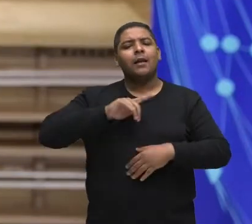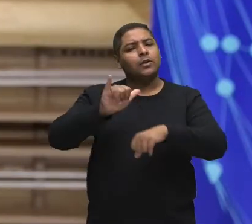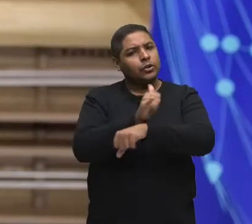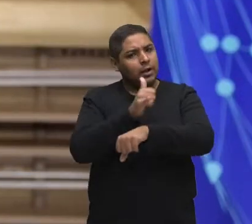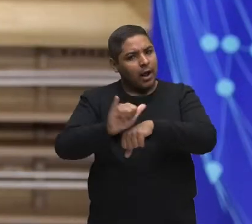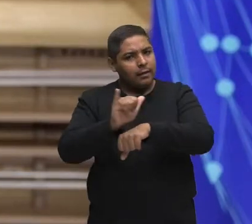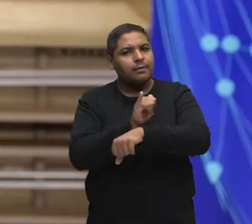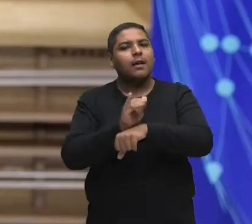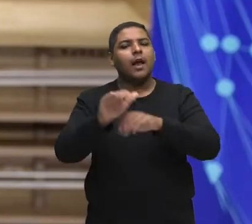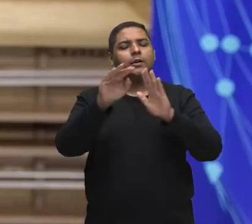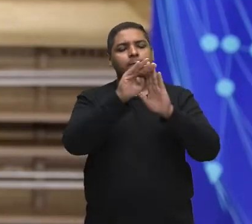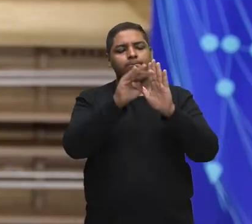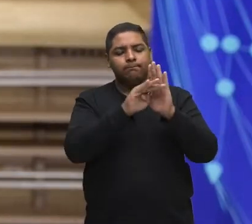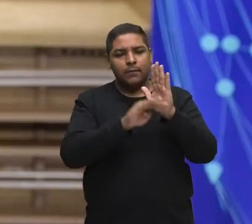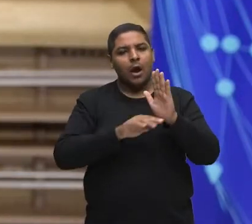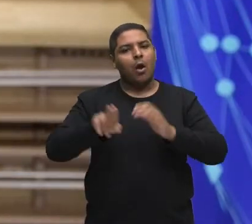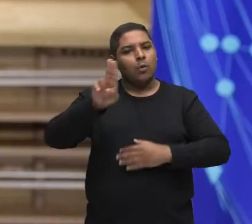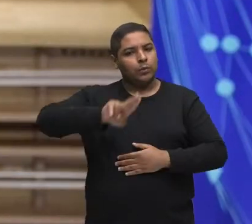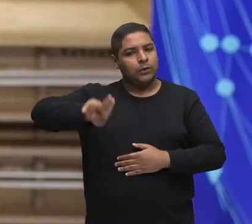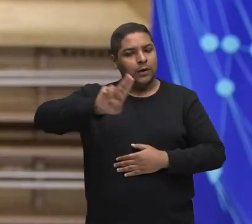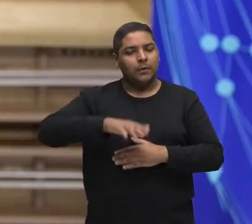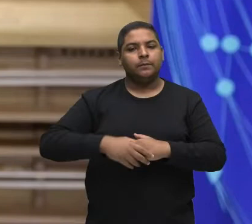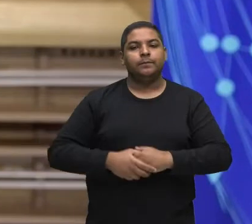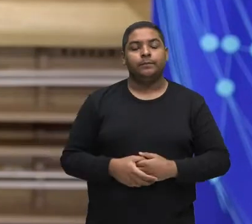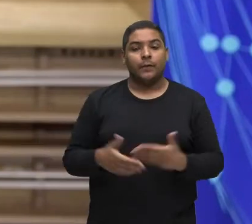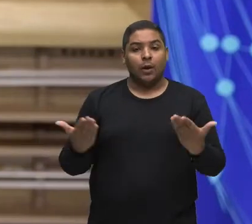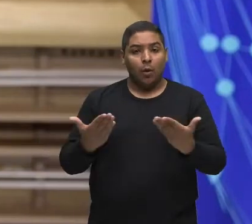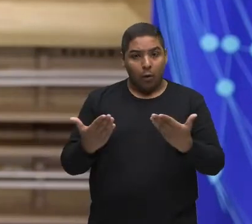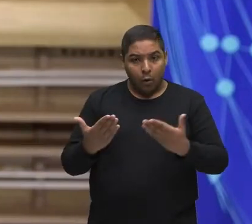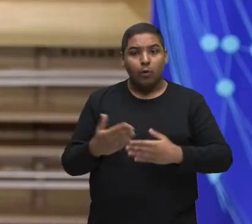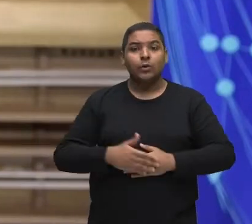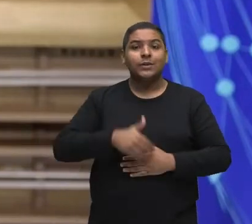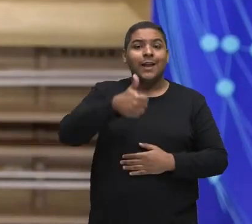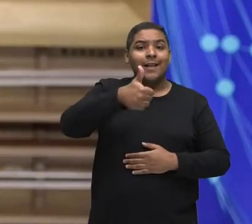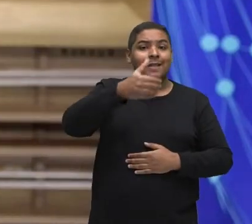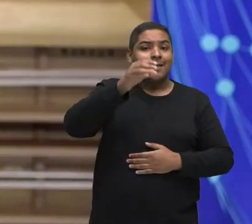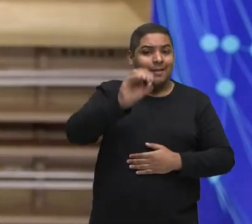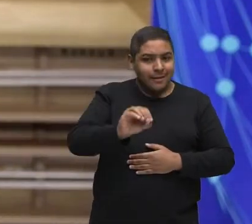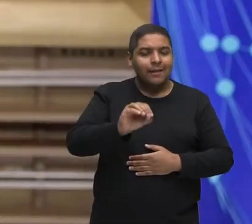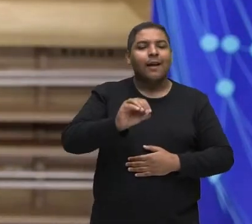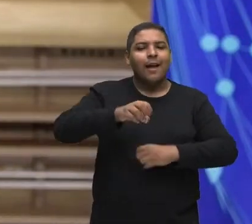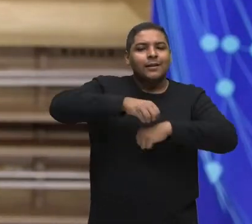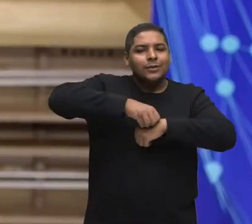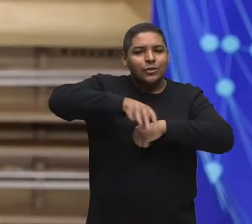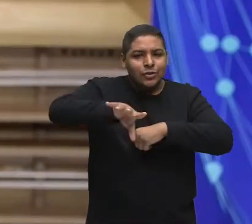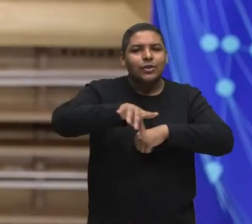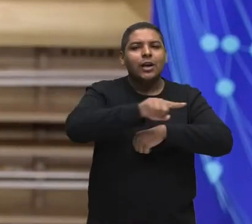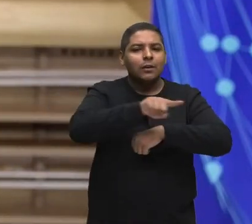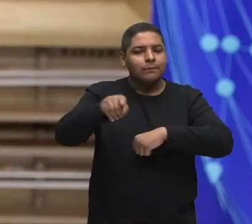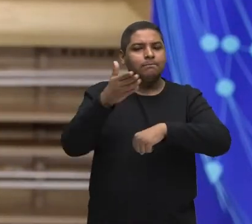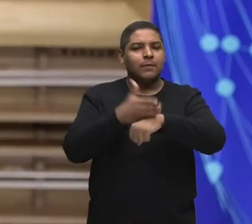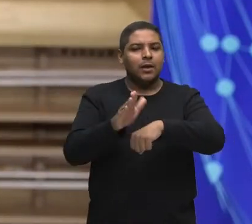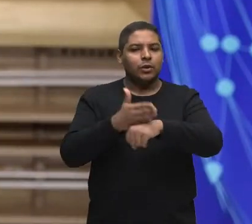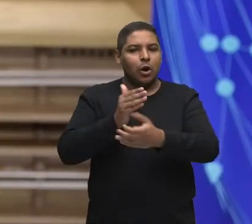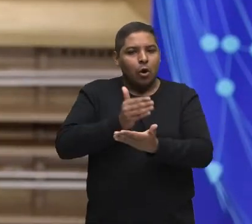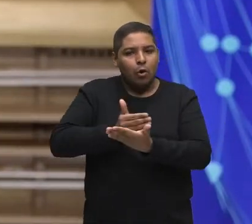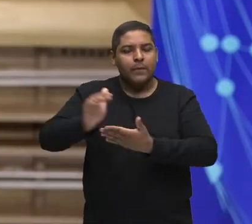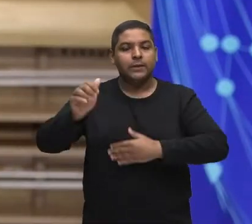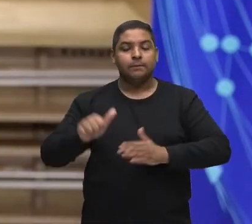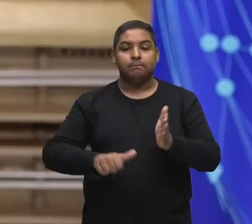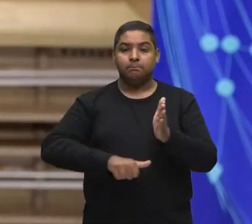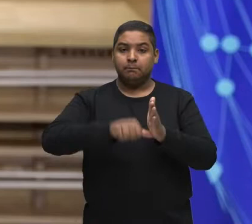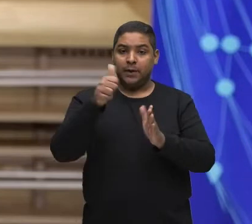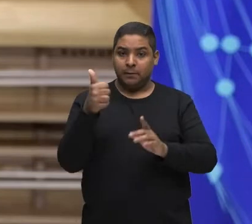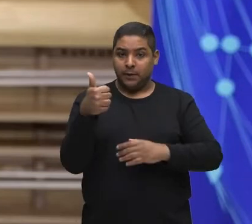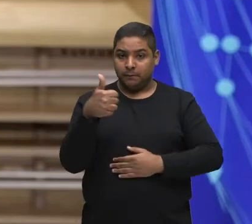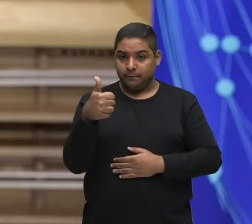você pode colocar em prática. E hoje eu vou te falar pelo menos 10 das quais você pode começar a praticar. A primeira